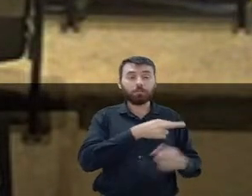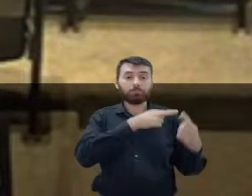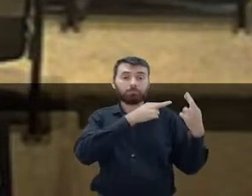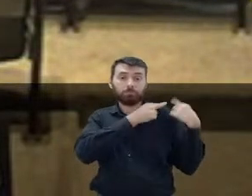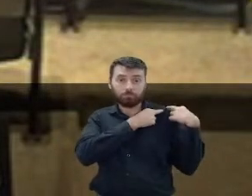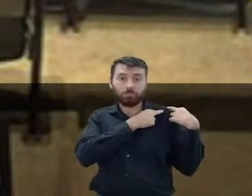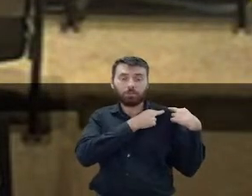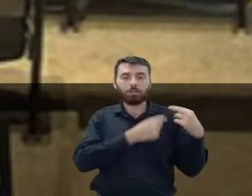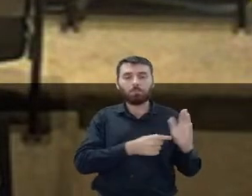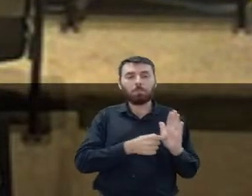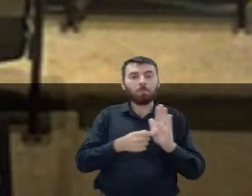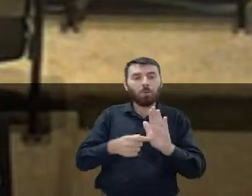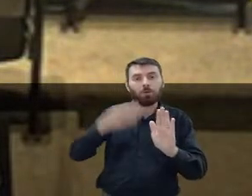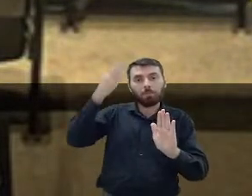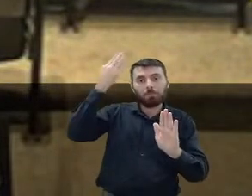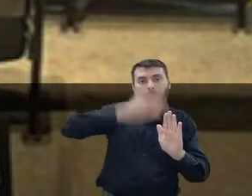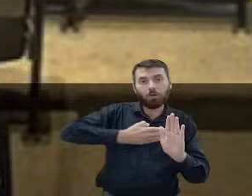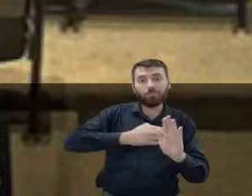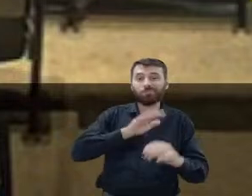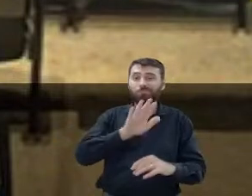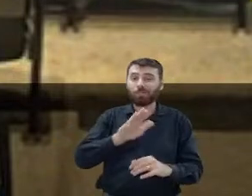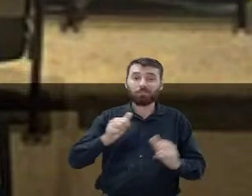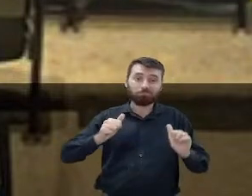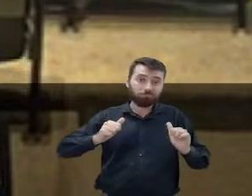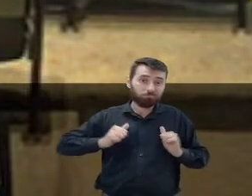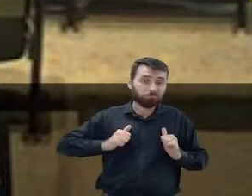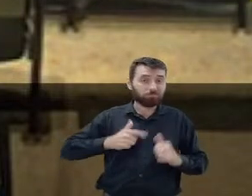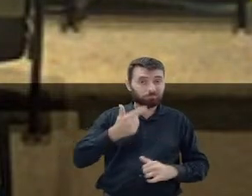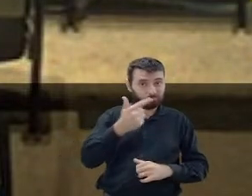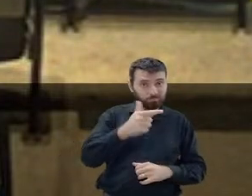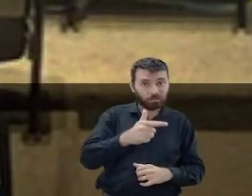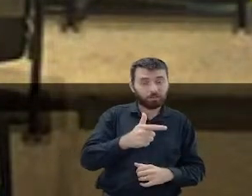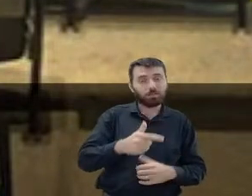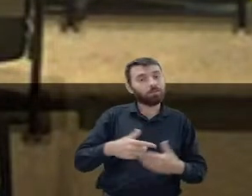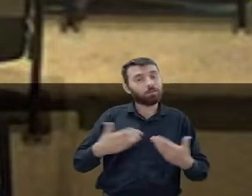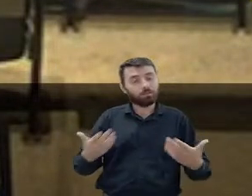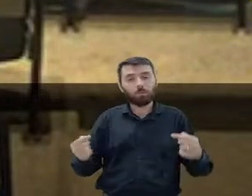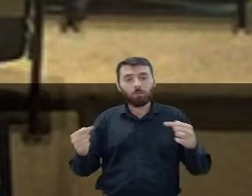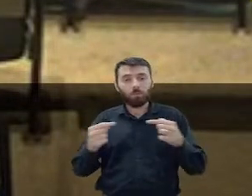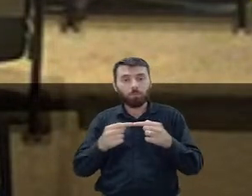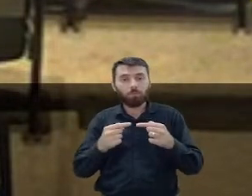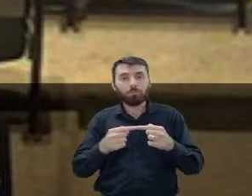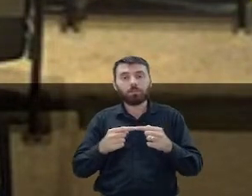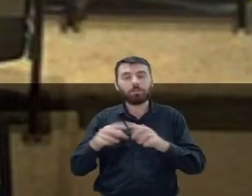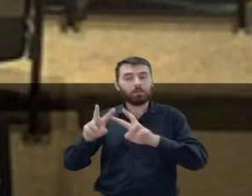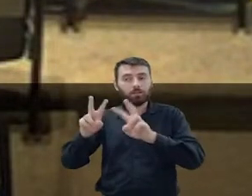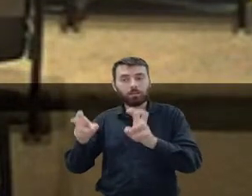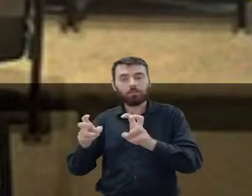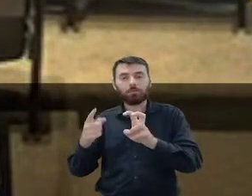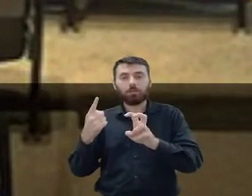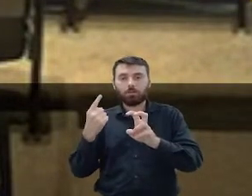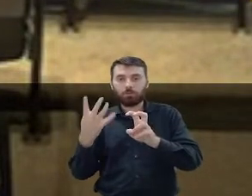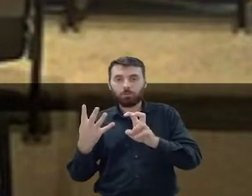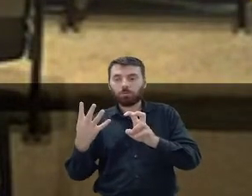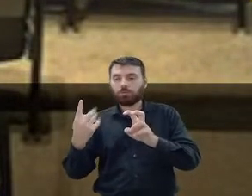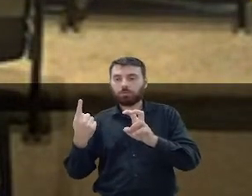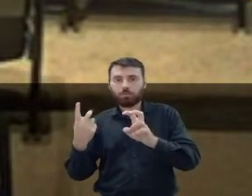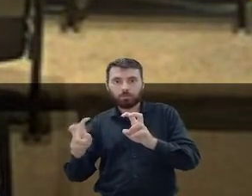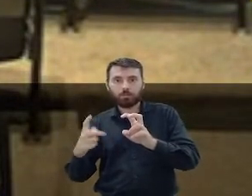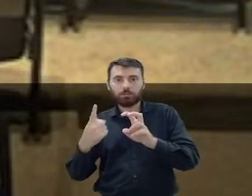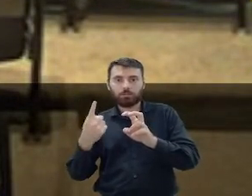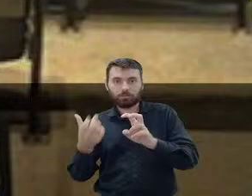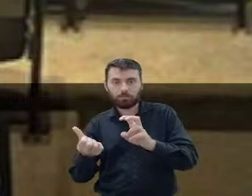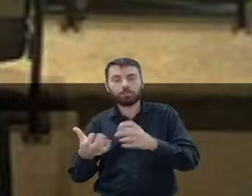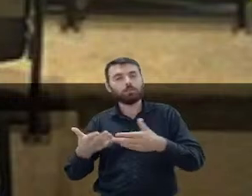que lhe competia, a obreira renova os requerimentos contidos nos itens 14, 15 e 16, rogando pelo provimento do